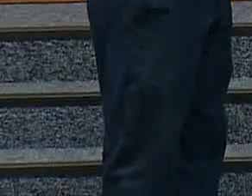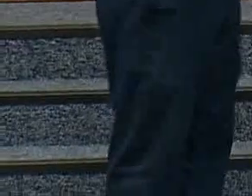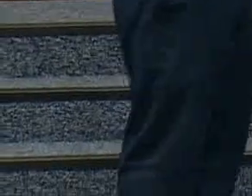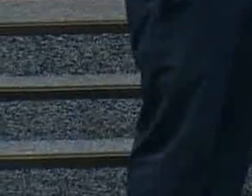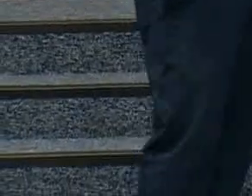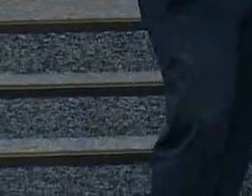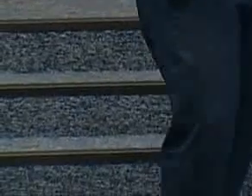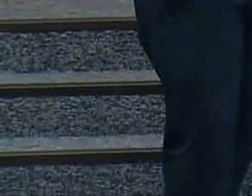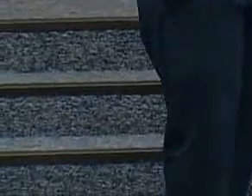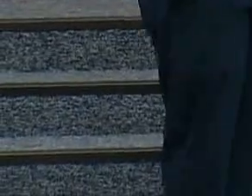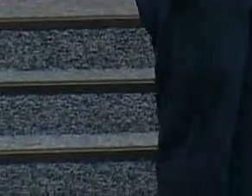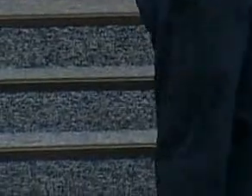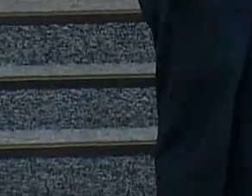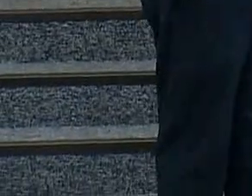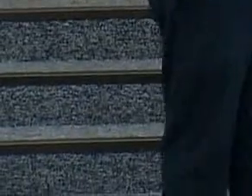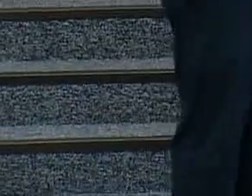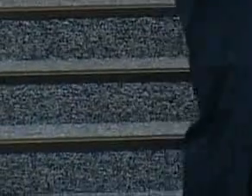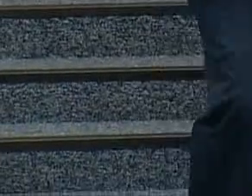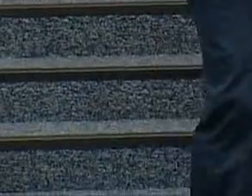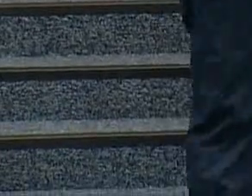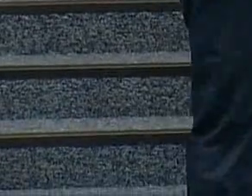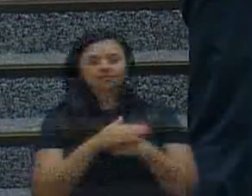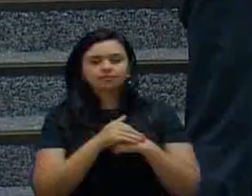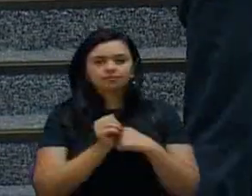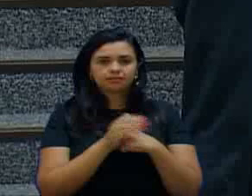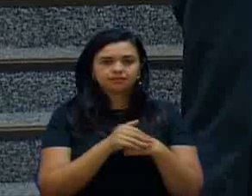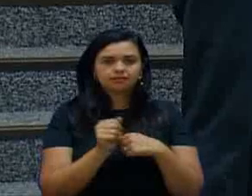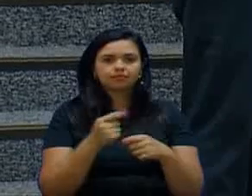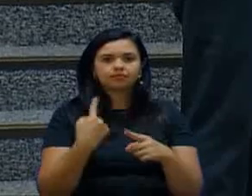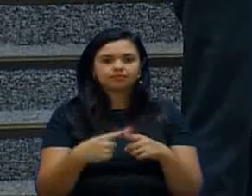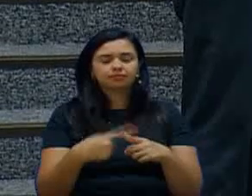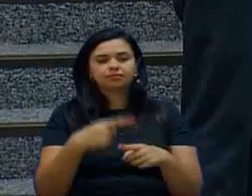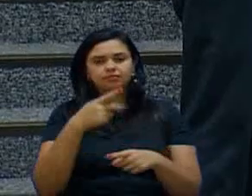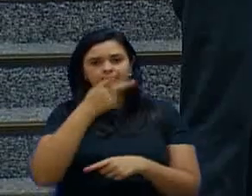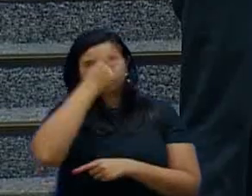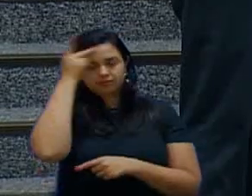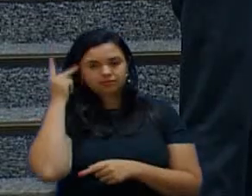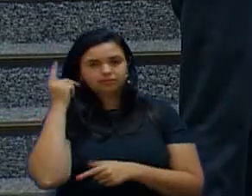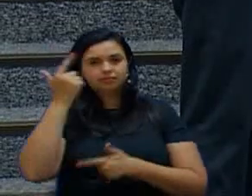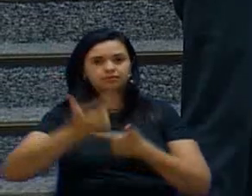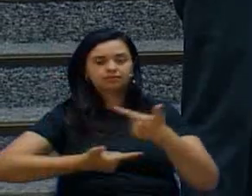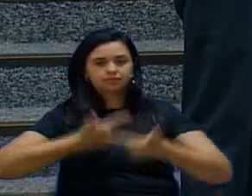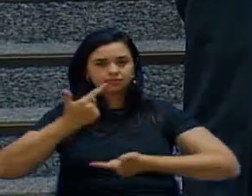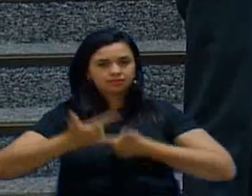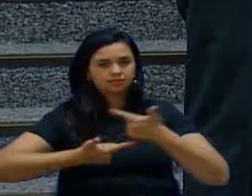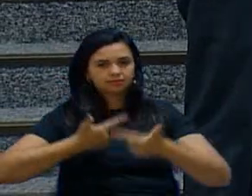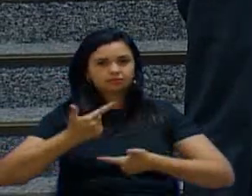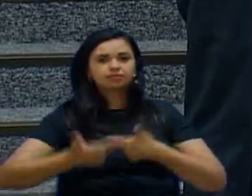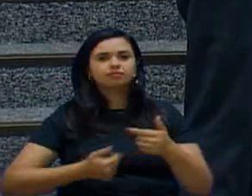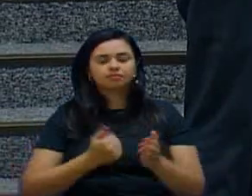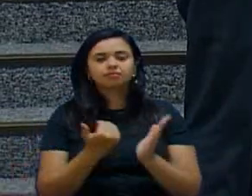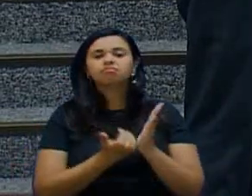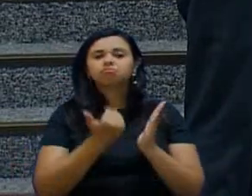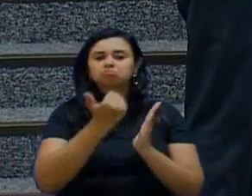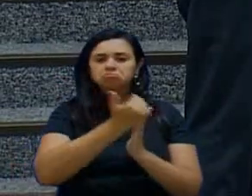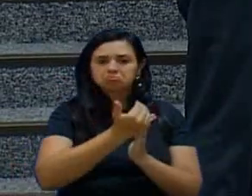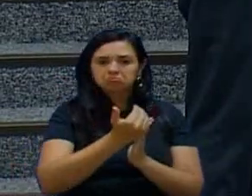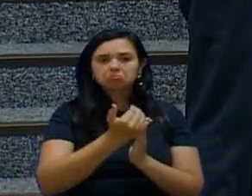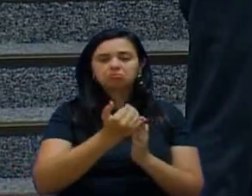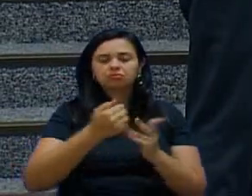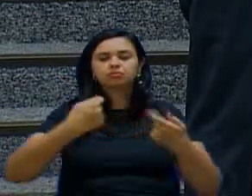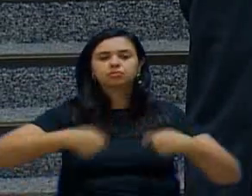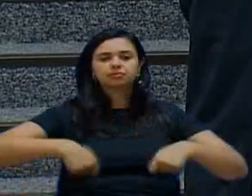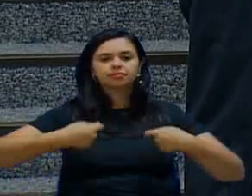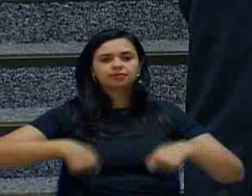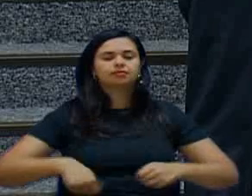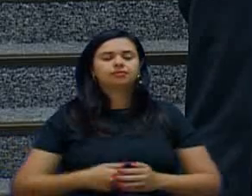Fausto falou, né? São palavras assim de carinho, porque é uma pessoa que trabalha, faz o que é, né? E faz muito mais do que tem que ser feito. E